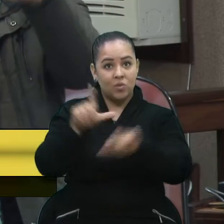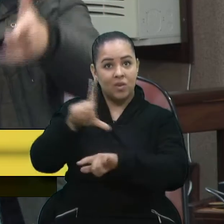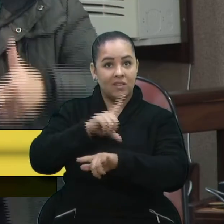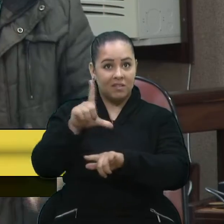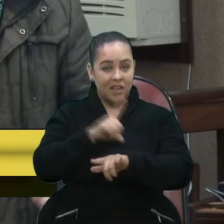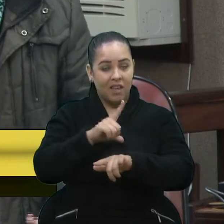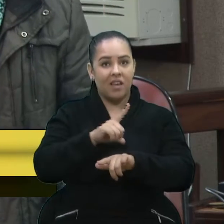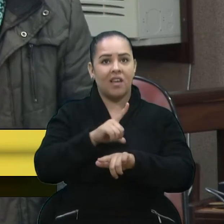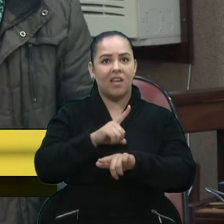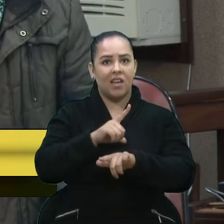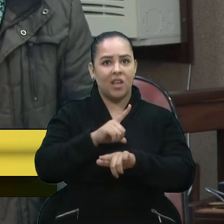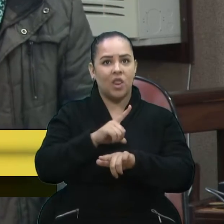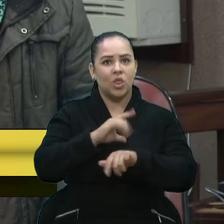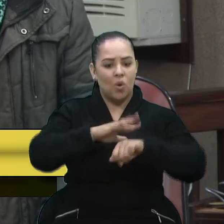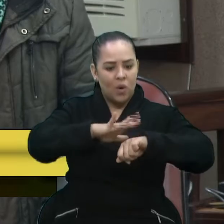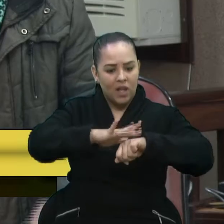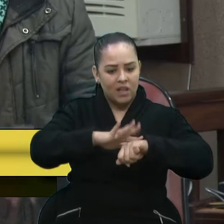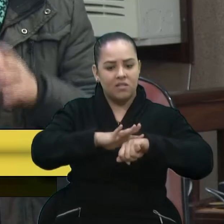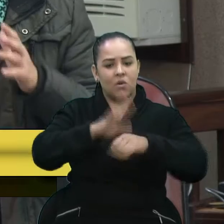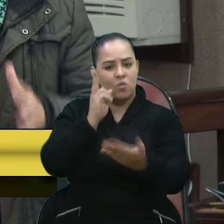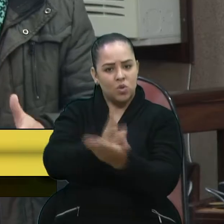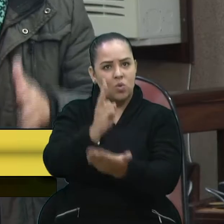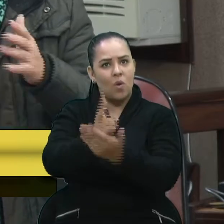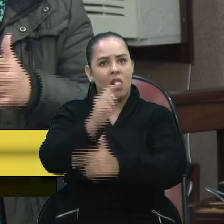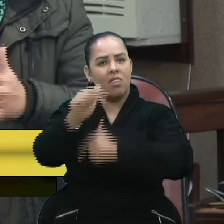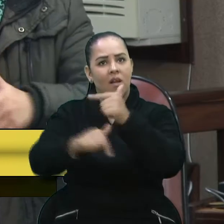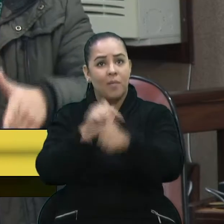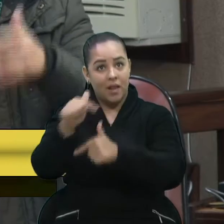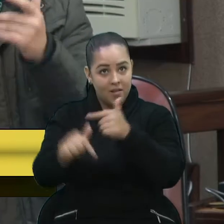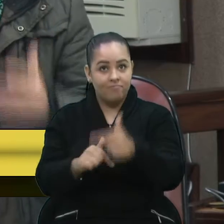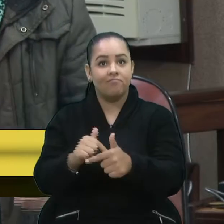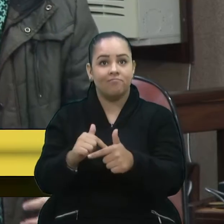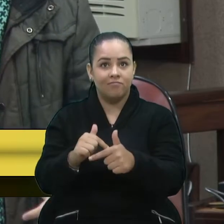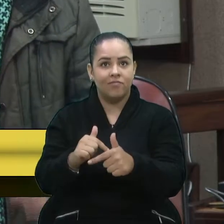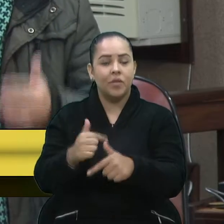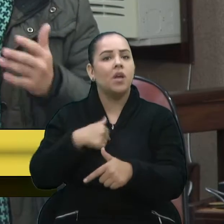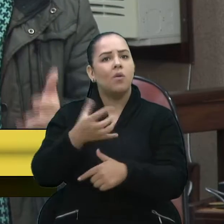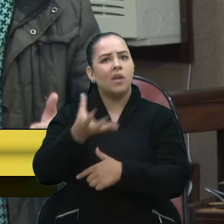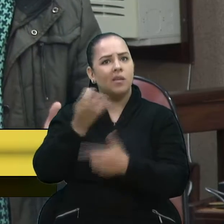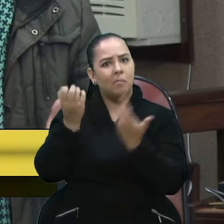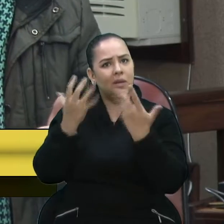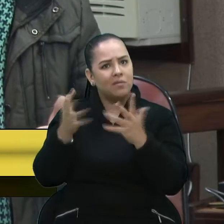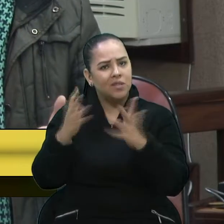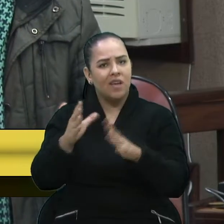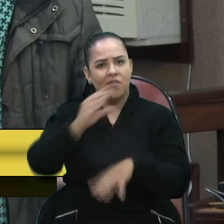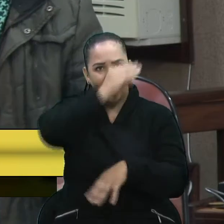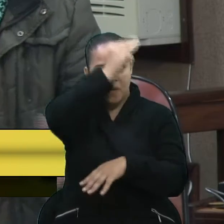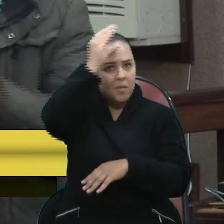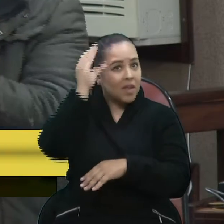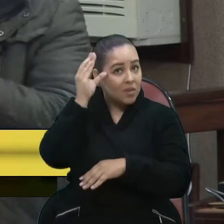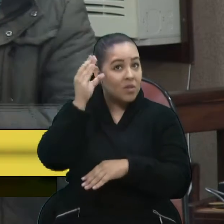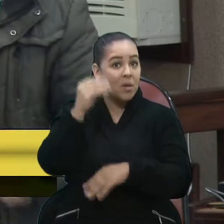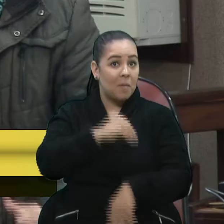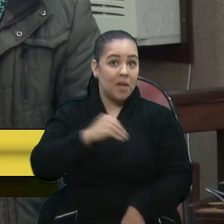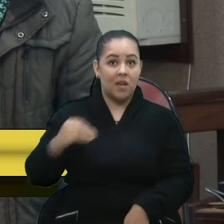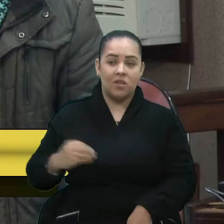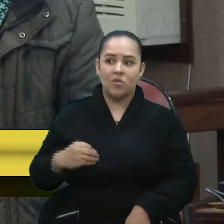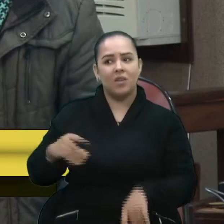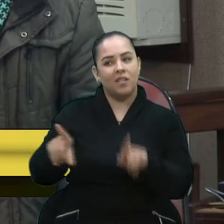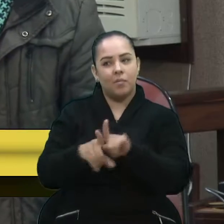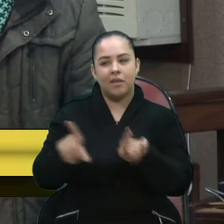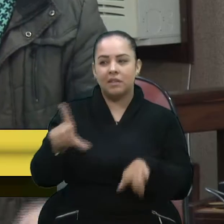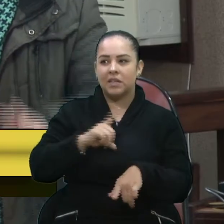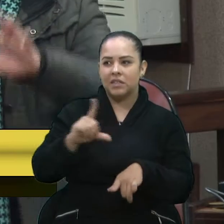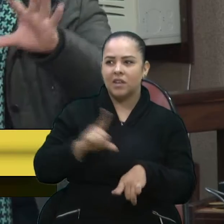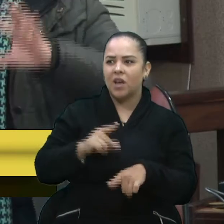famílias continuaram trabalhando. Então, quero parabenizar, aproveitar esse espaço para parabenizar os enfermeiros e os médicos. Também tem uma distorção dos médicos. Por